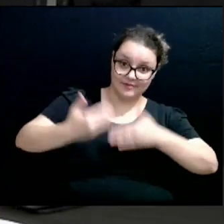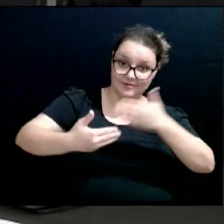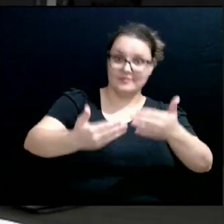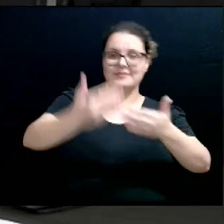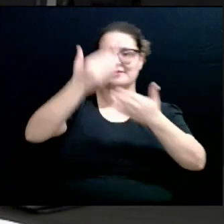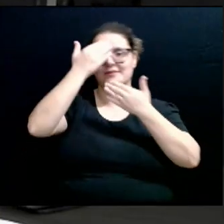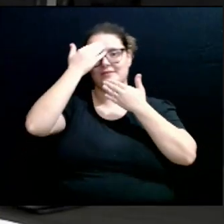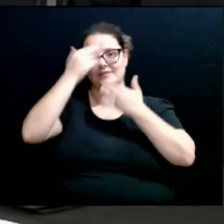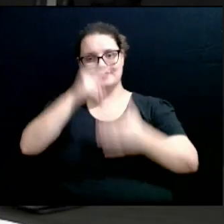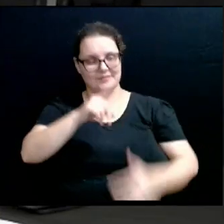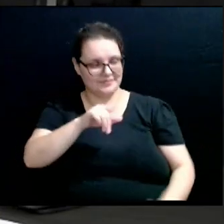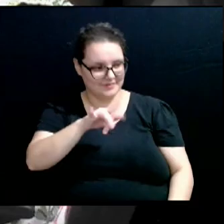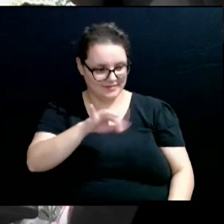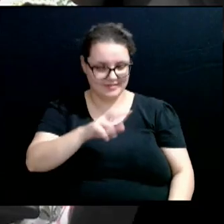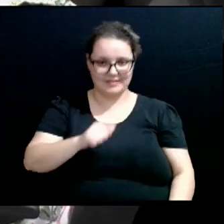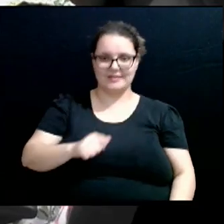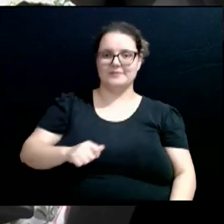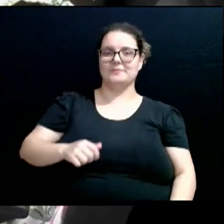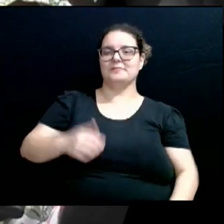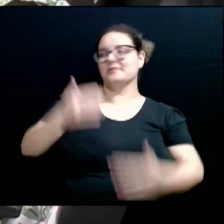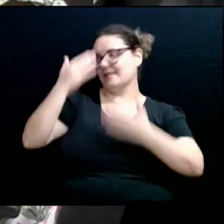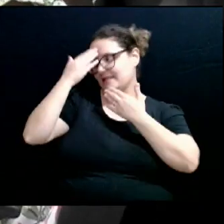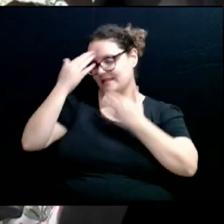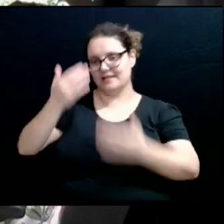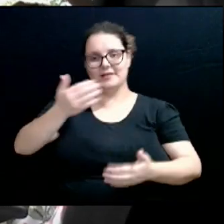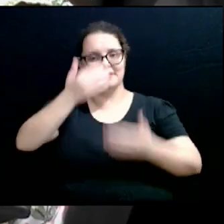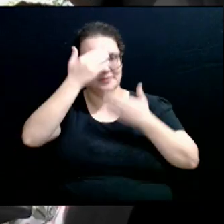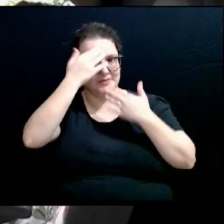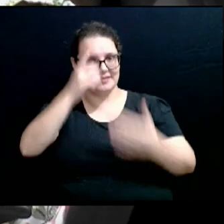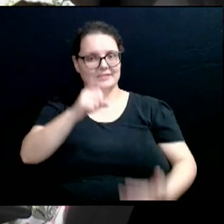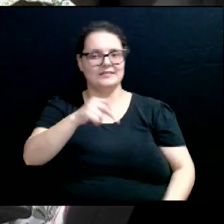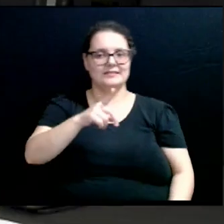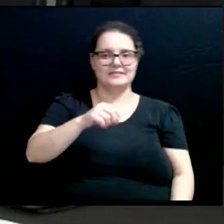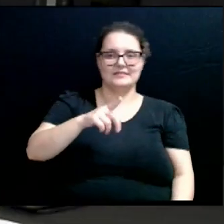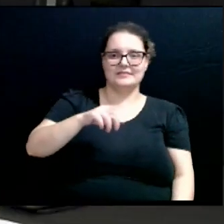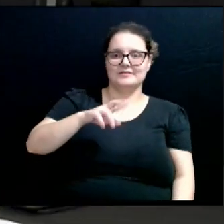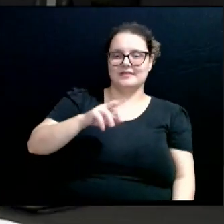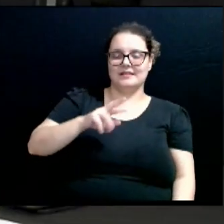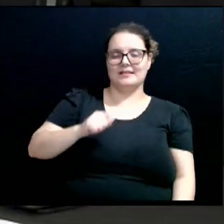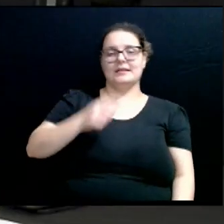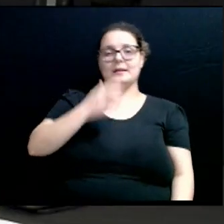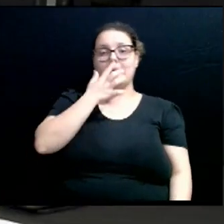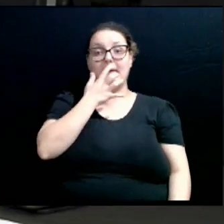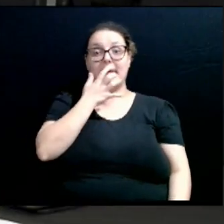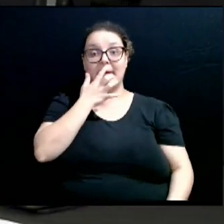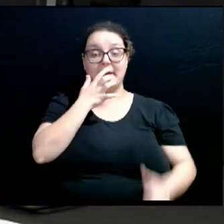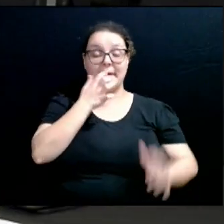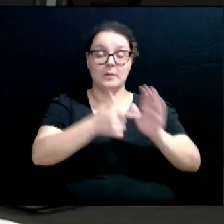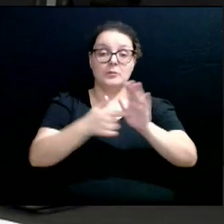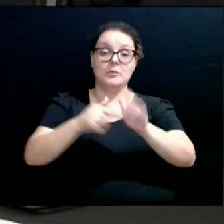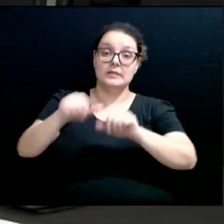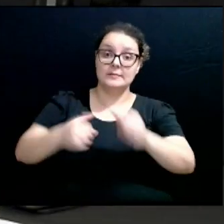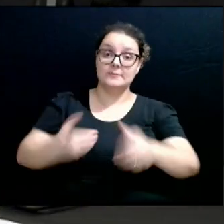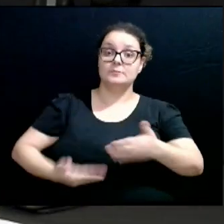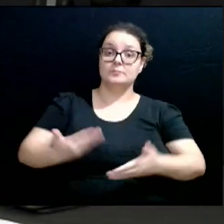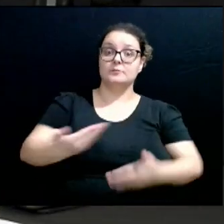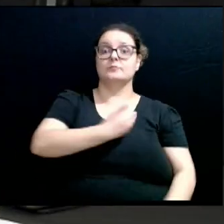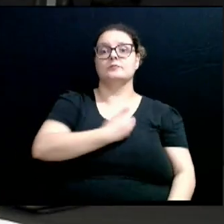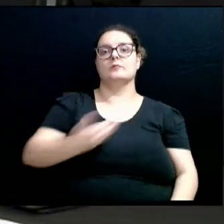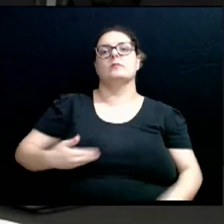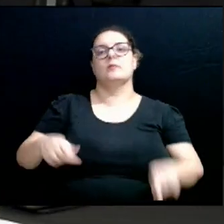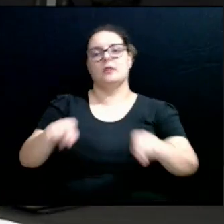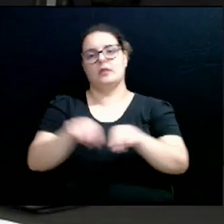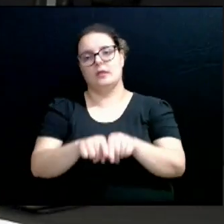Olímpio. Obrigado, Dandeuara Pereira, por mostrarem que transformar o serviço público é também contar outras